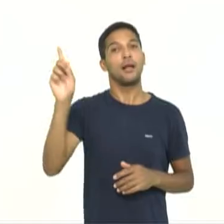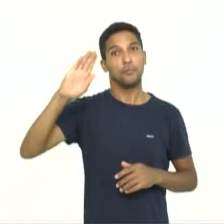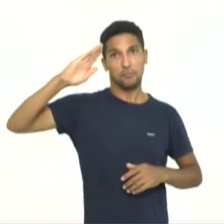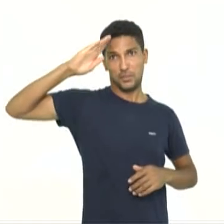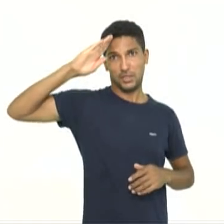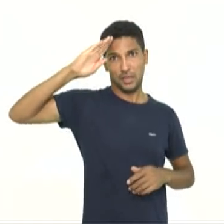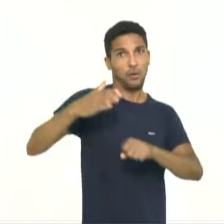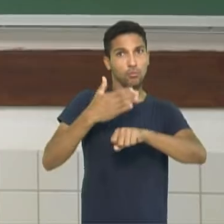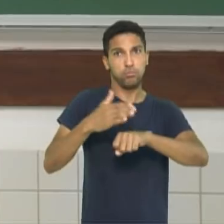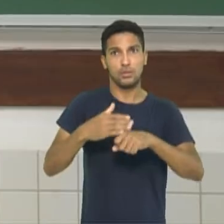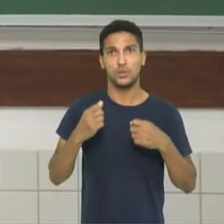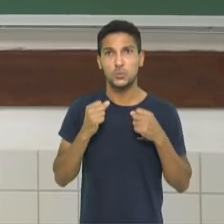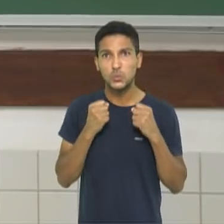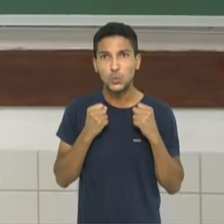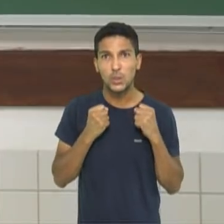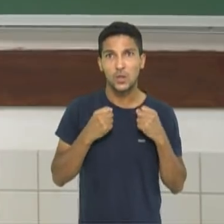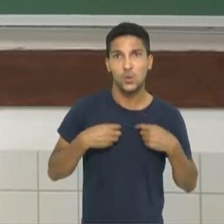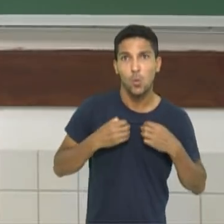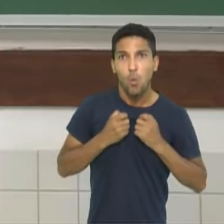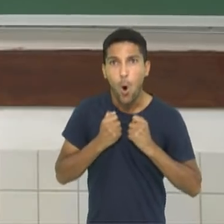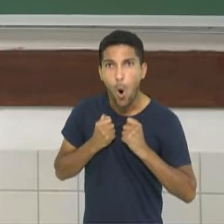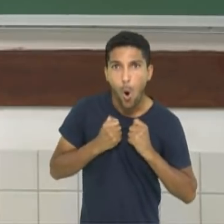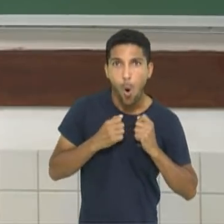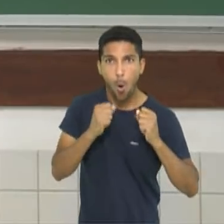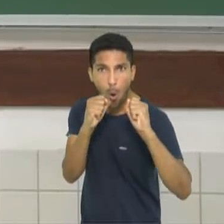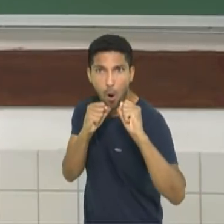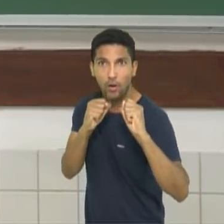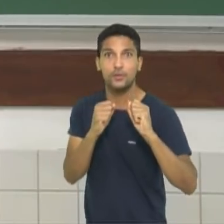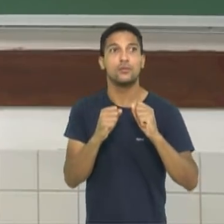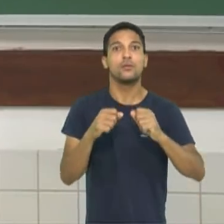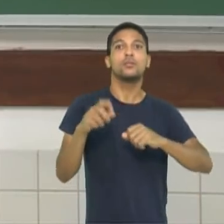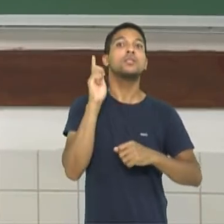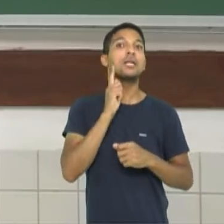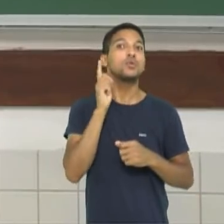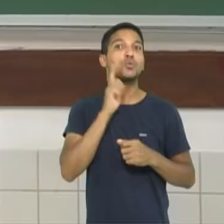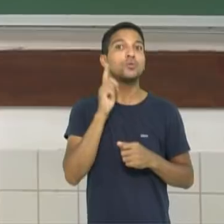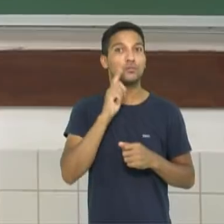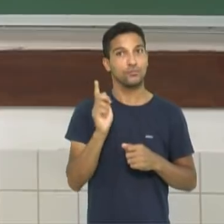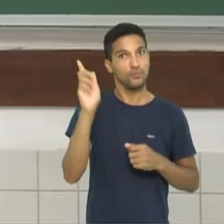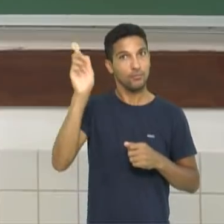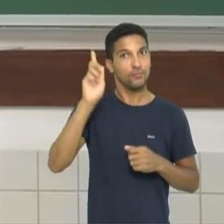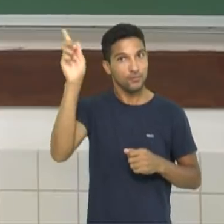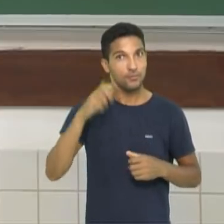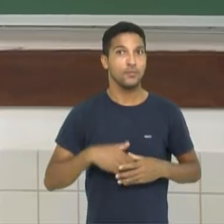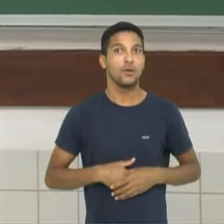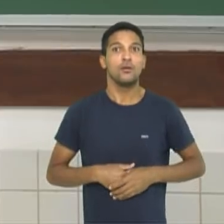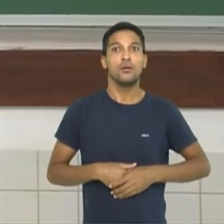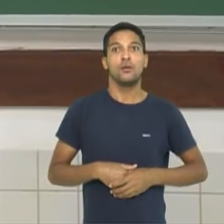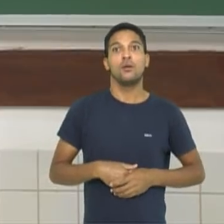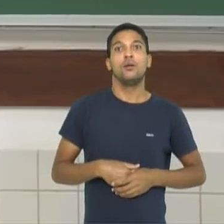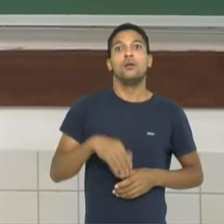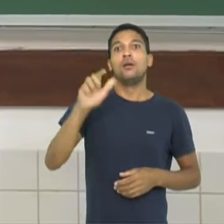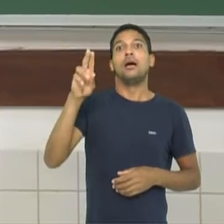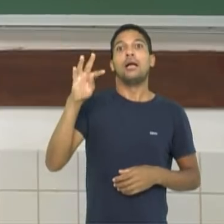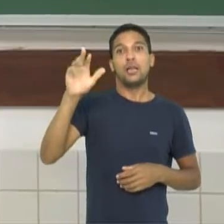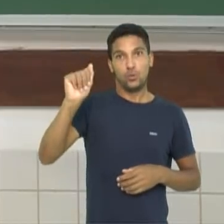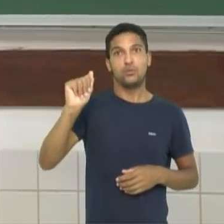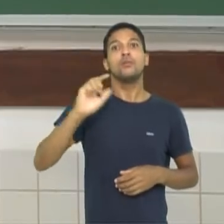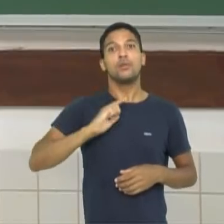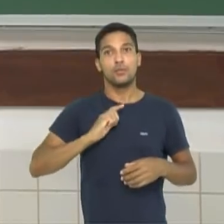que mostra um pouquinho a ideia do pancrácio grego, ok? Os norte-americanos também